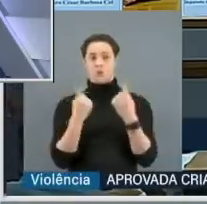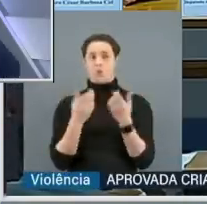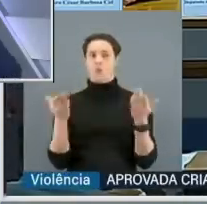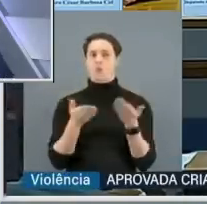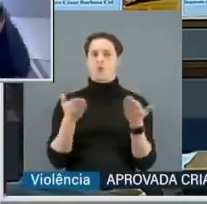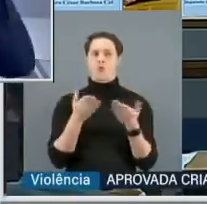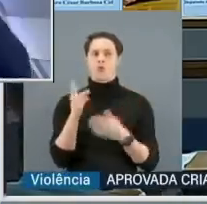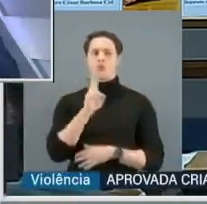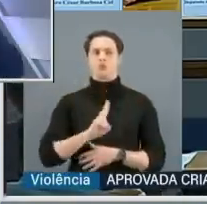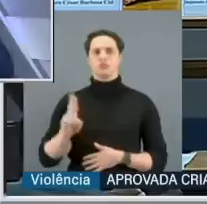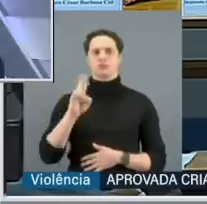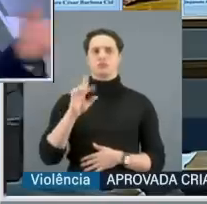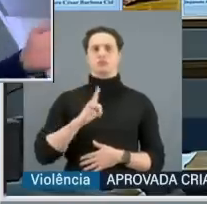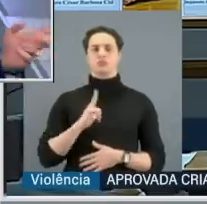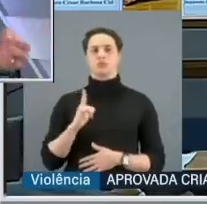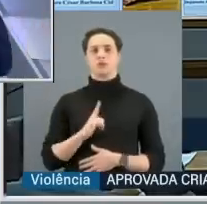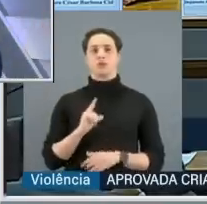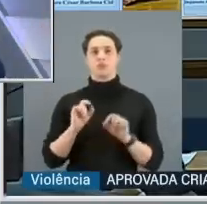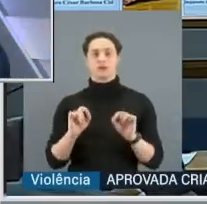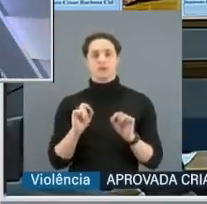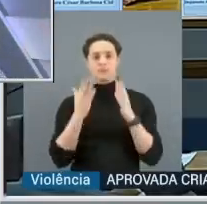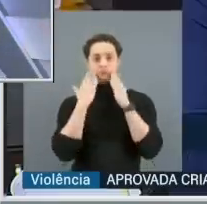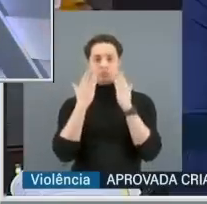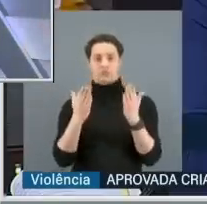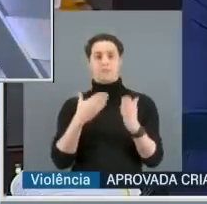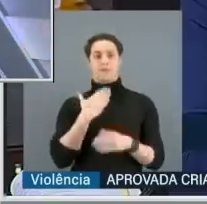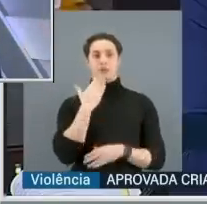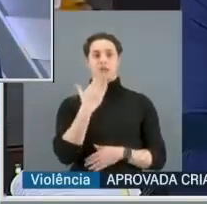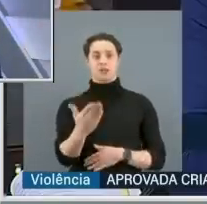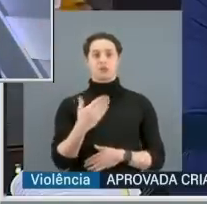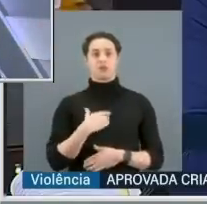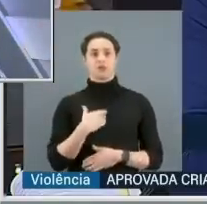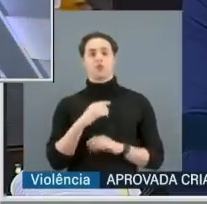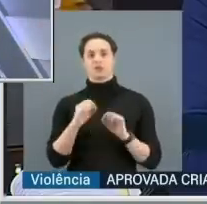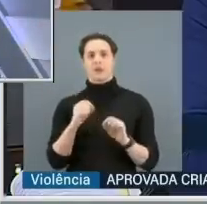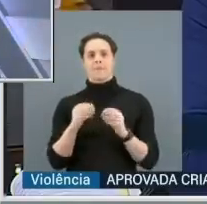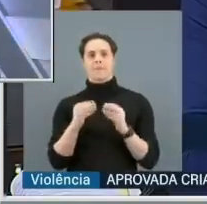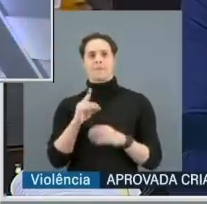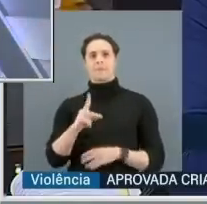das medidas penais que recaem por esta atitude. Então, quando um parlamentar